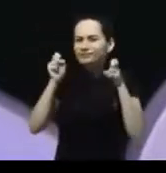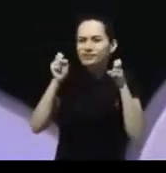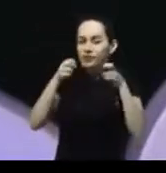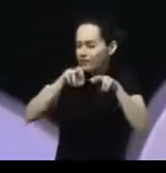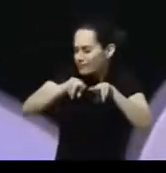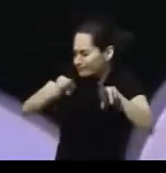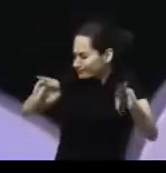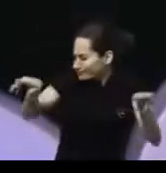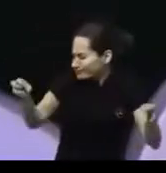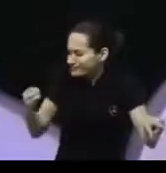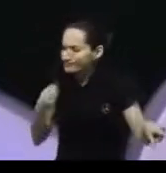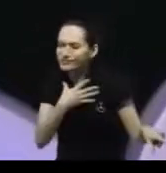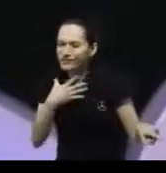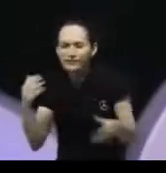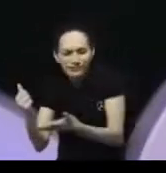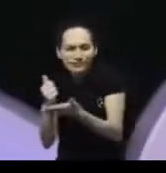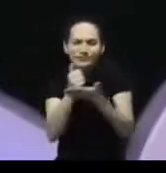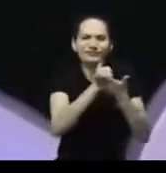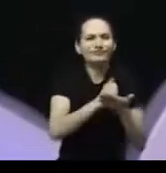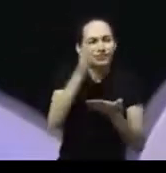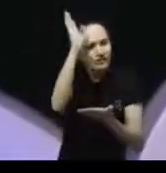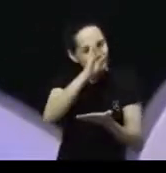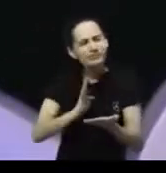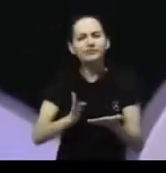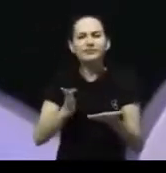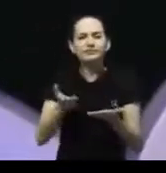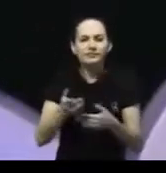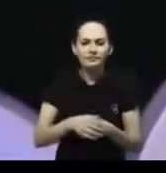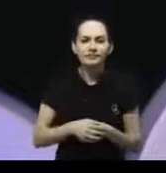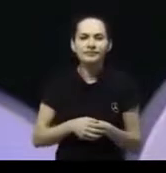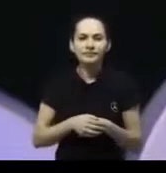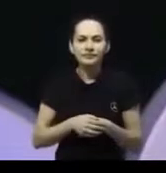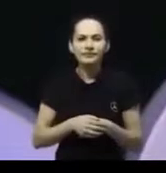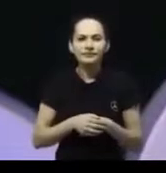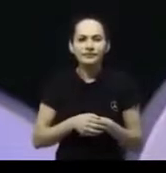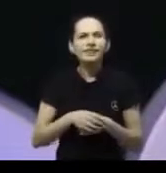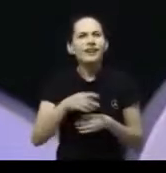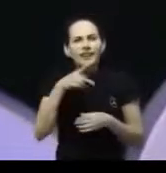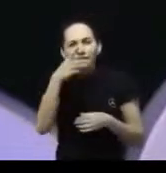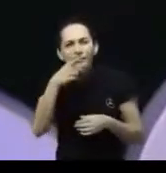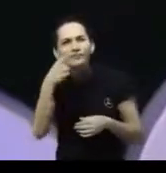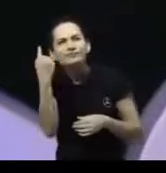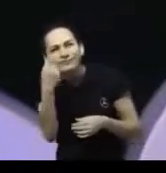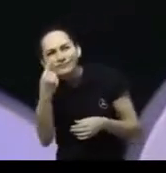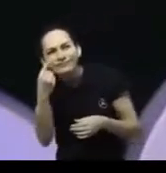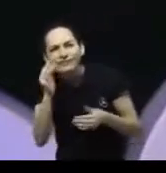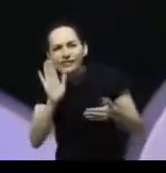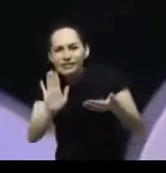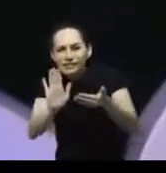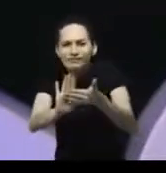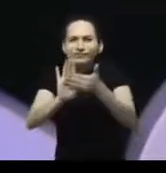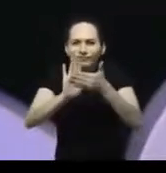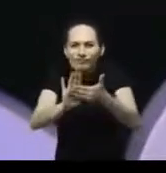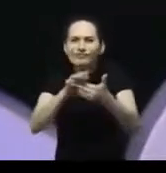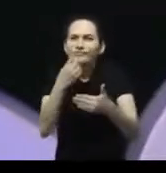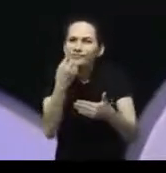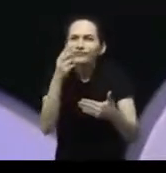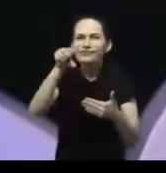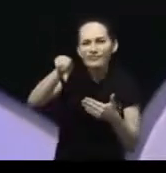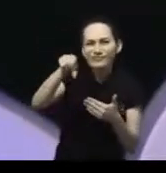quanta inovação nós trouxemos a esse país fala do 1º veículo com ABS em